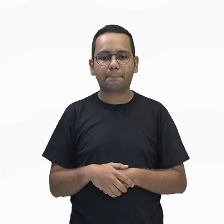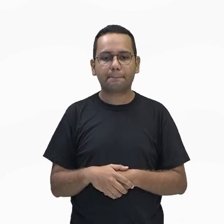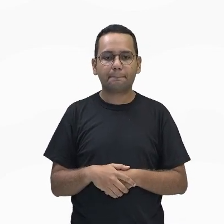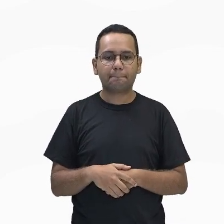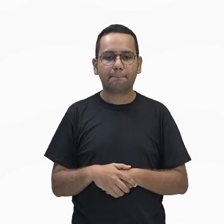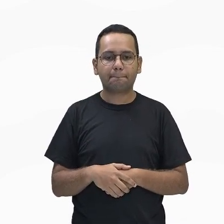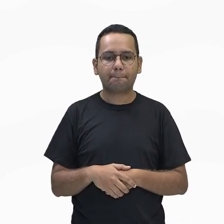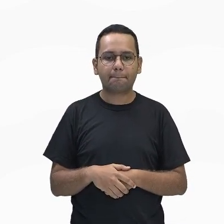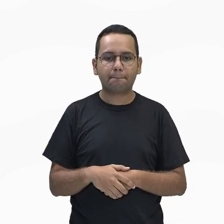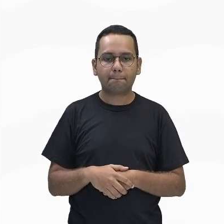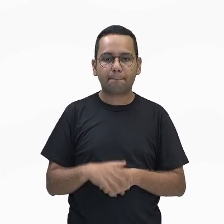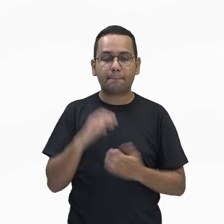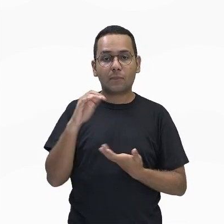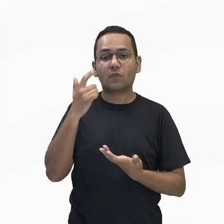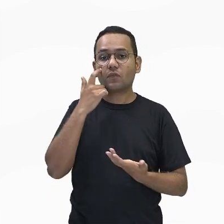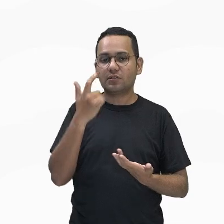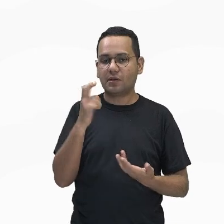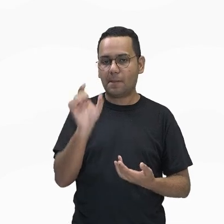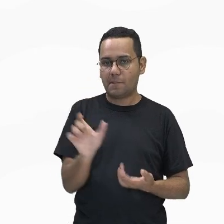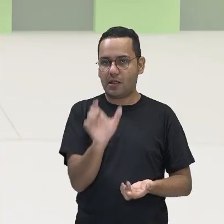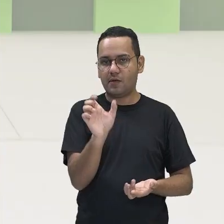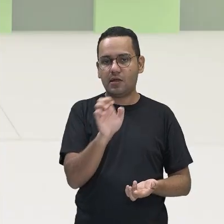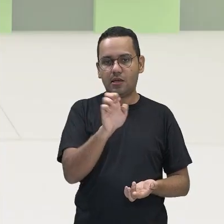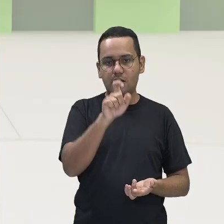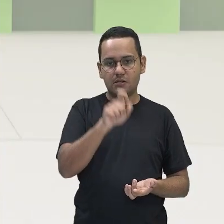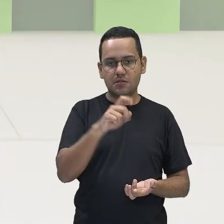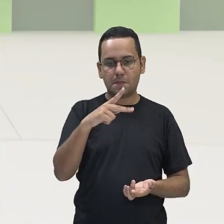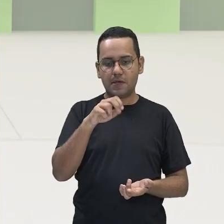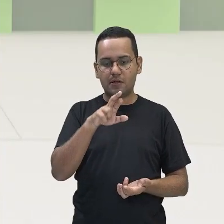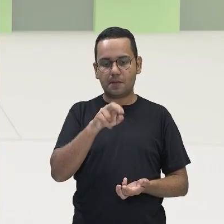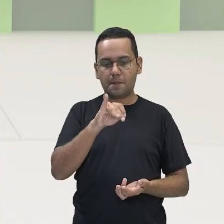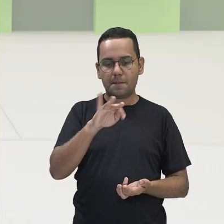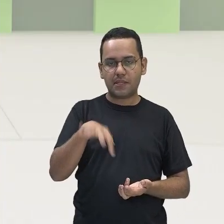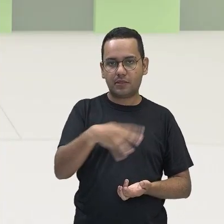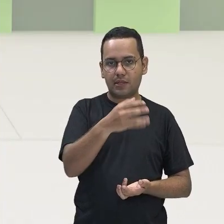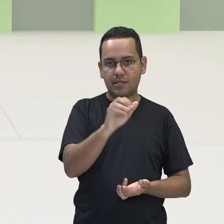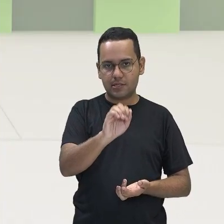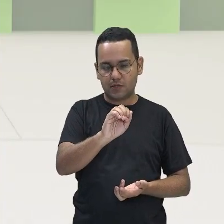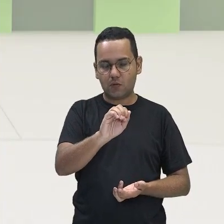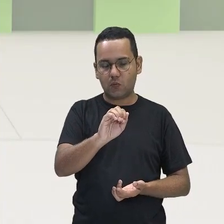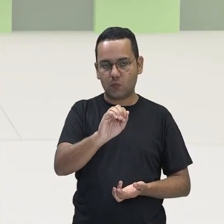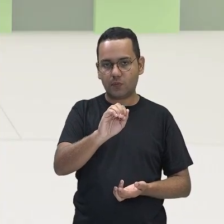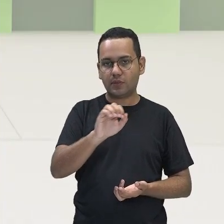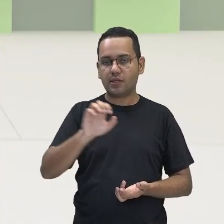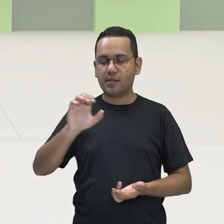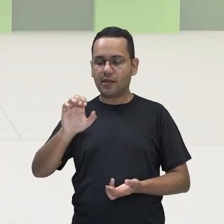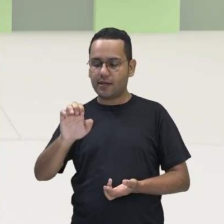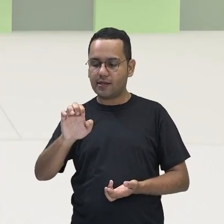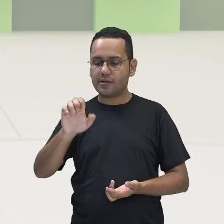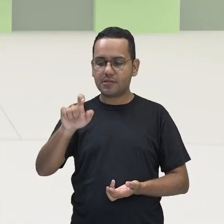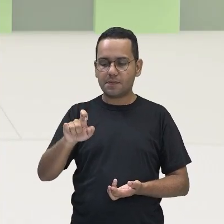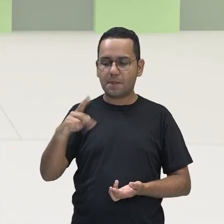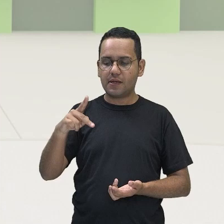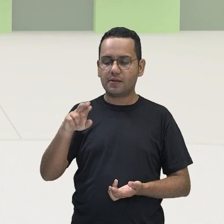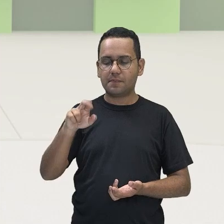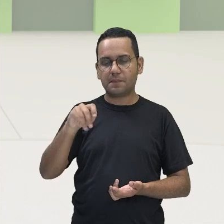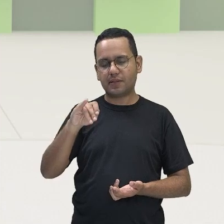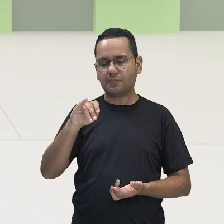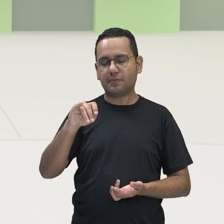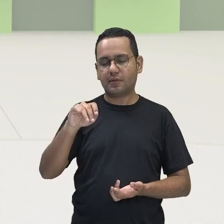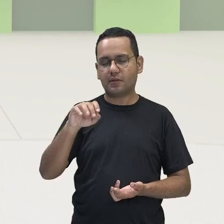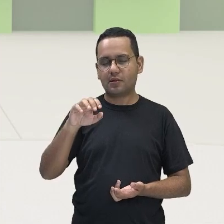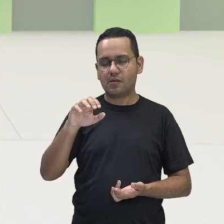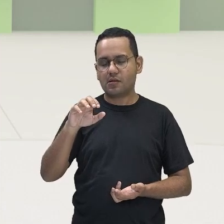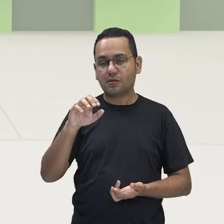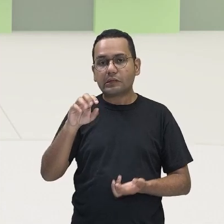aí experimentação e observação, ali na formulação de hipóteses, é